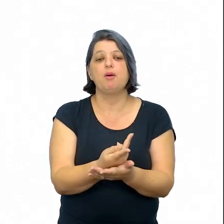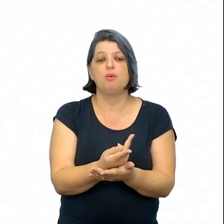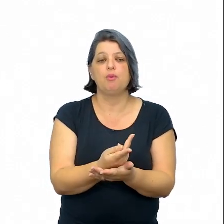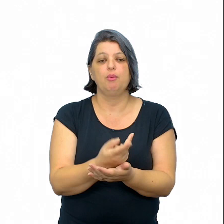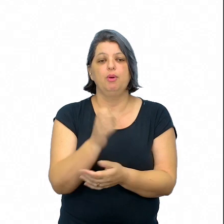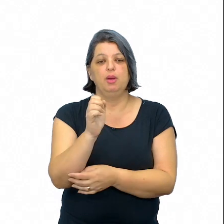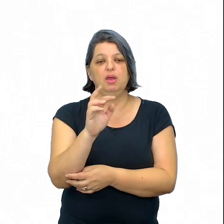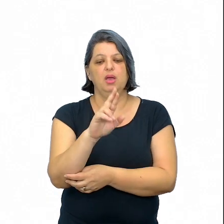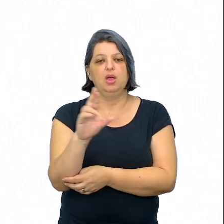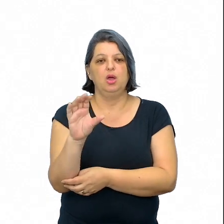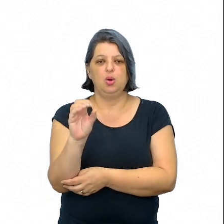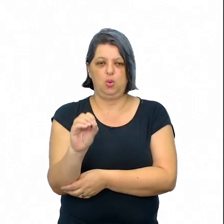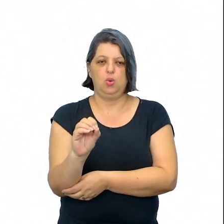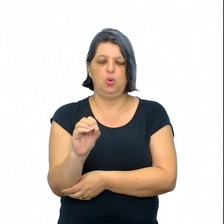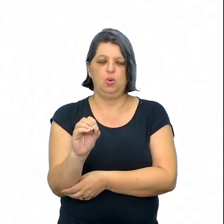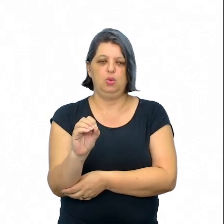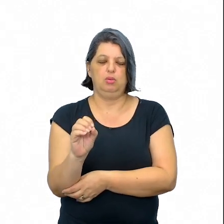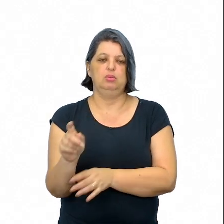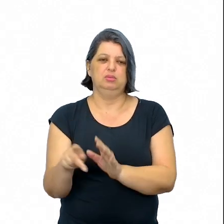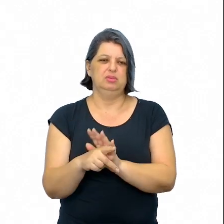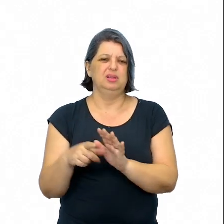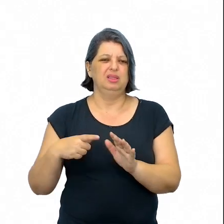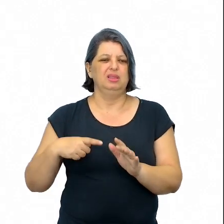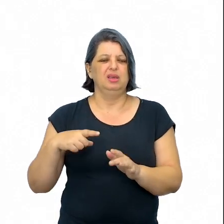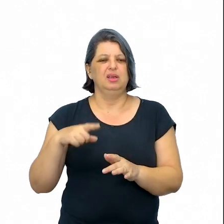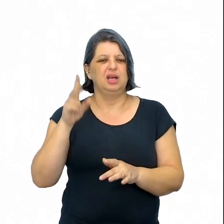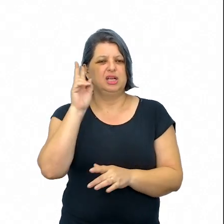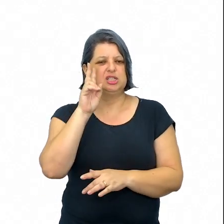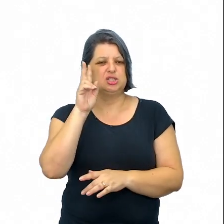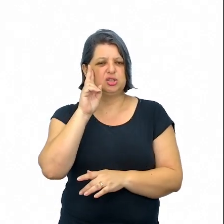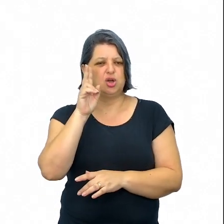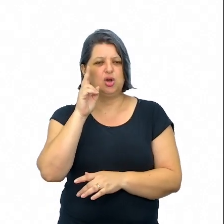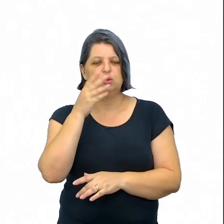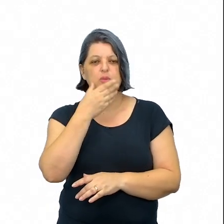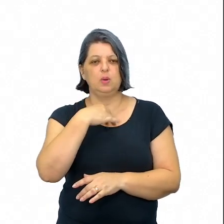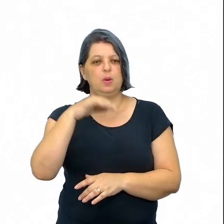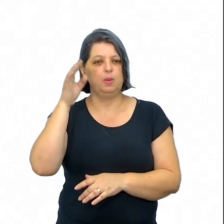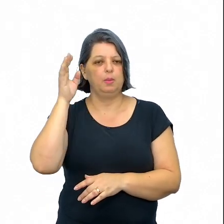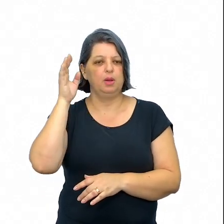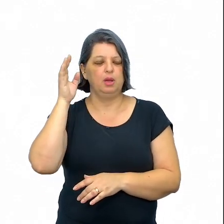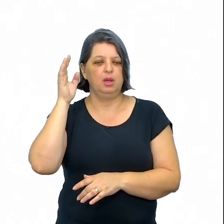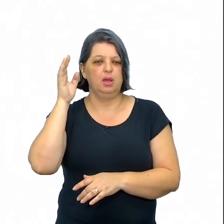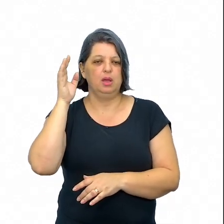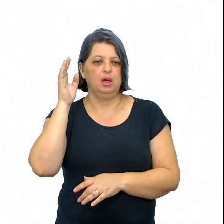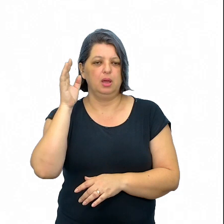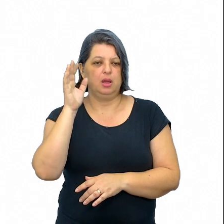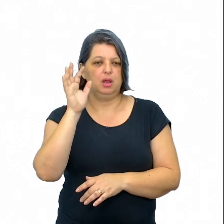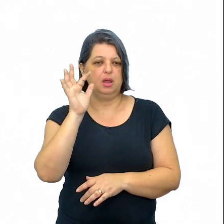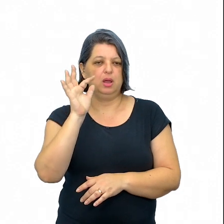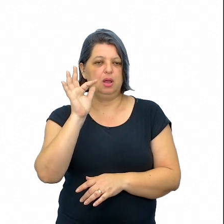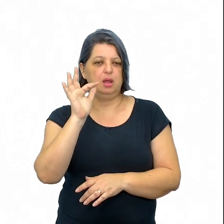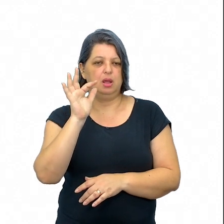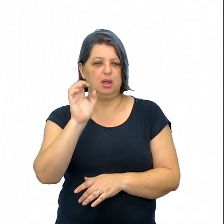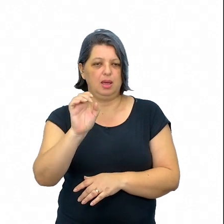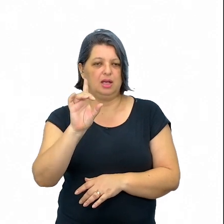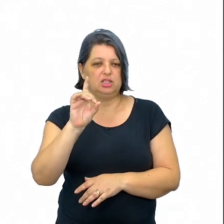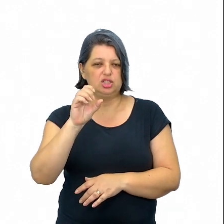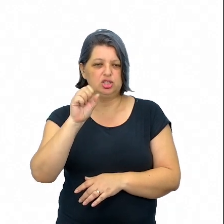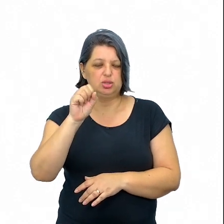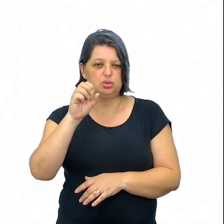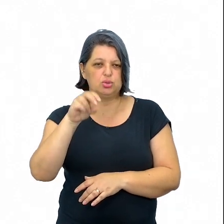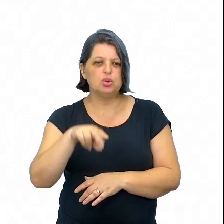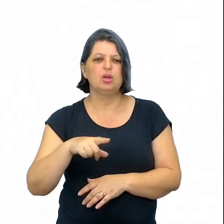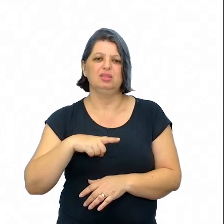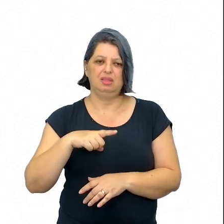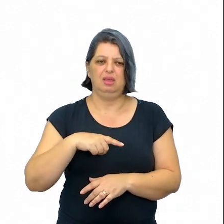de Thomas Edison, né? Tem as historinhas do Thomas Edison, mas uma das histórias fala assim para nós, né? Que eles já tinham, vários cientistas